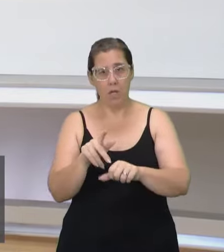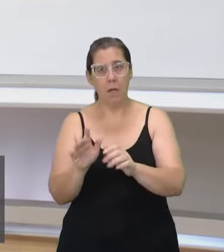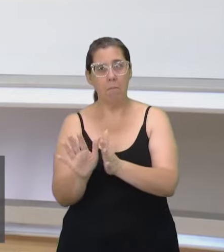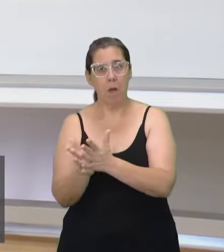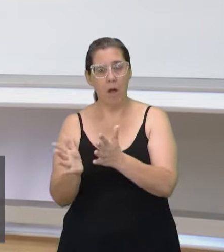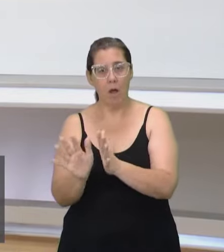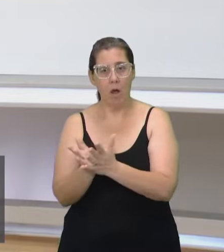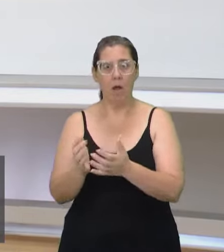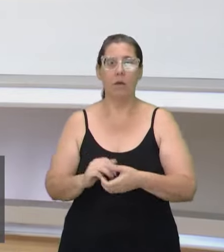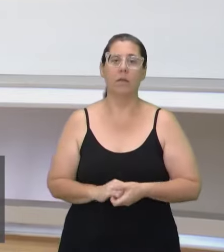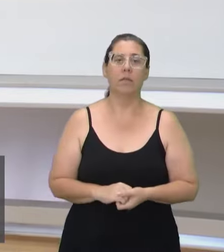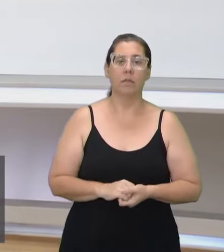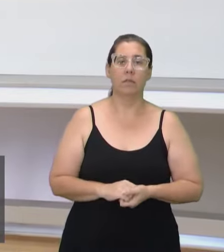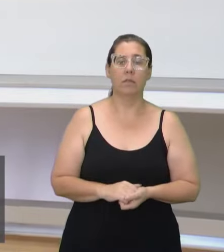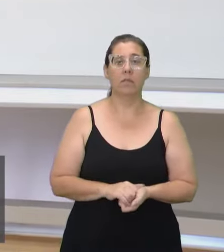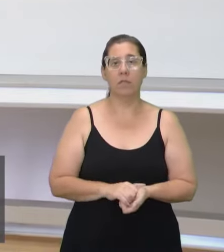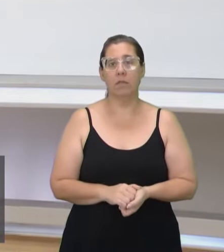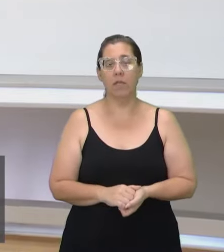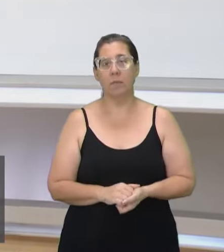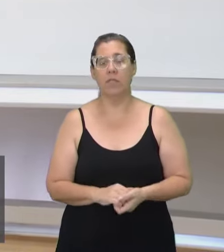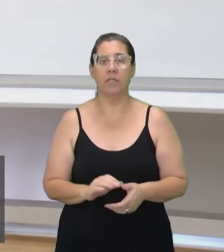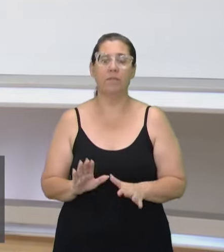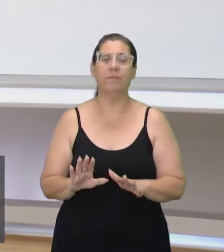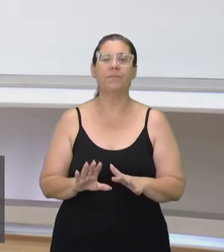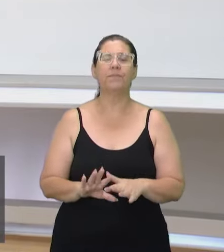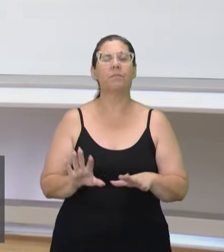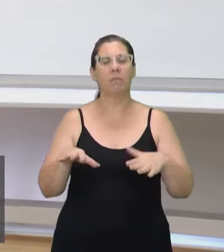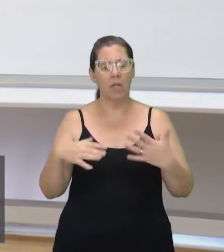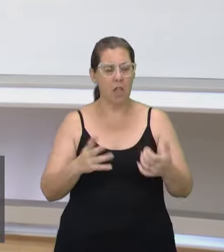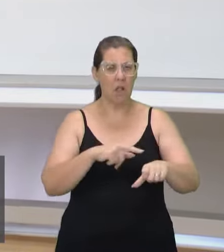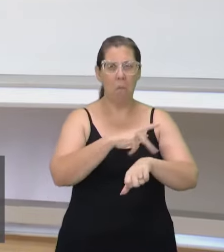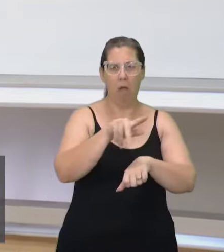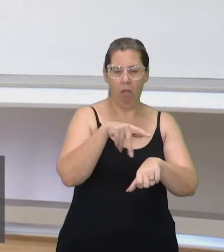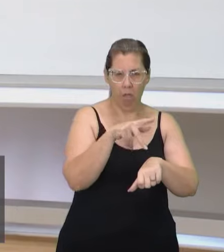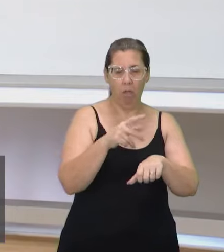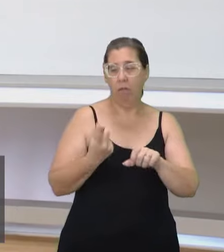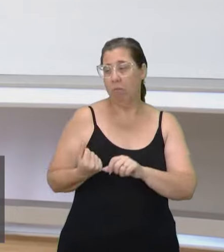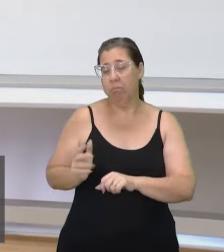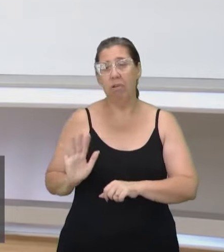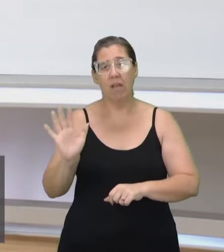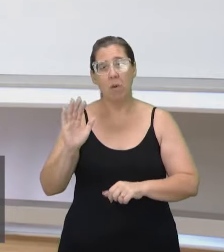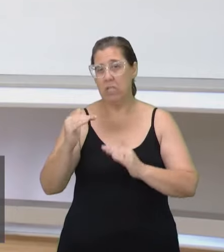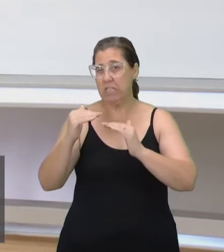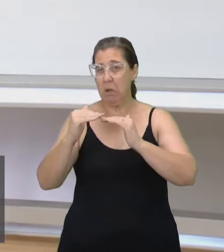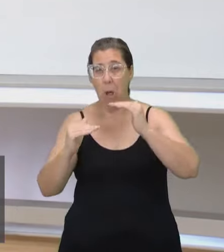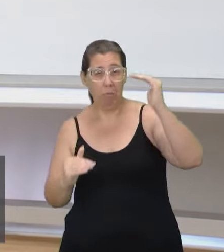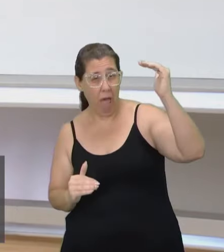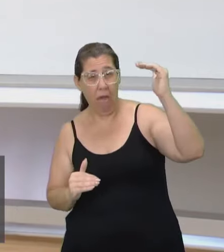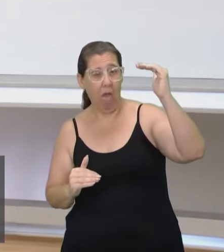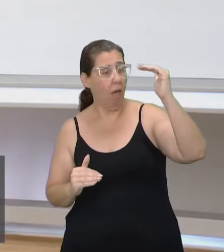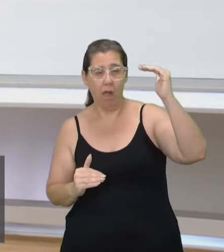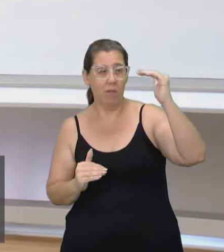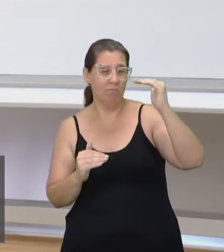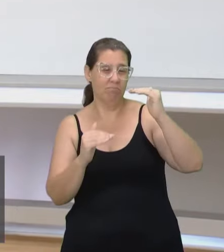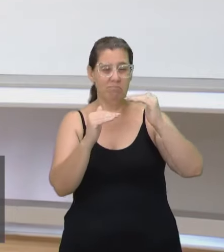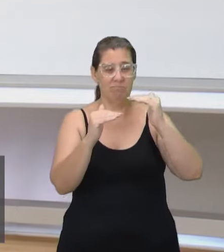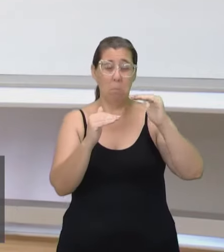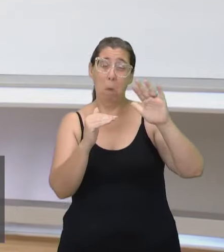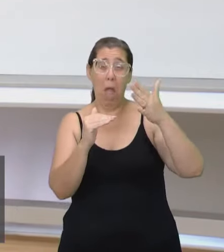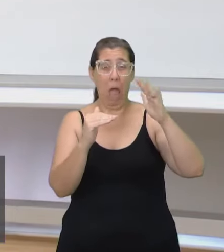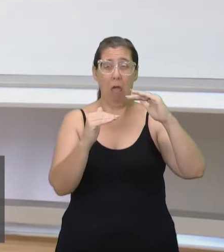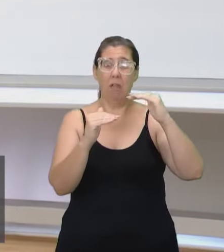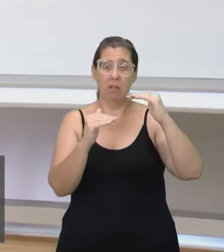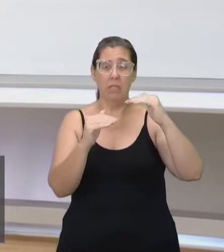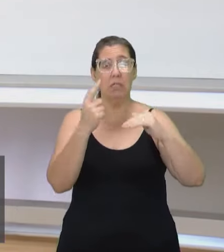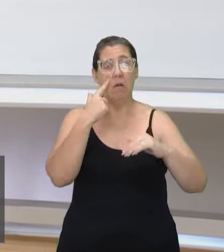nos países que são os mais ricos, essa desigualdade social ela não é tão grande. Mas então é justamente essa reflexão que a gente faz lendo